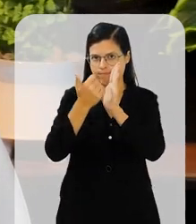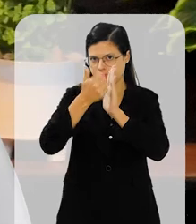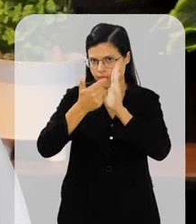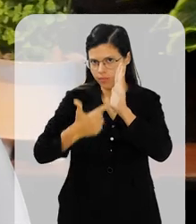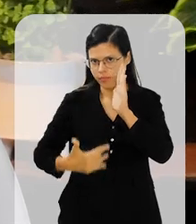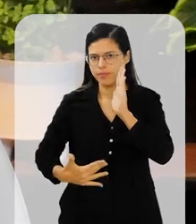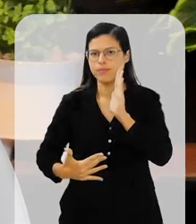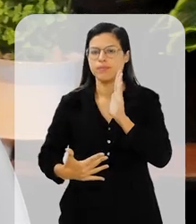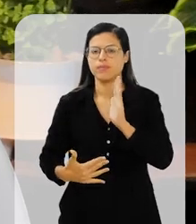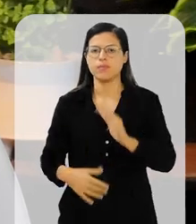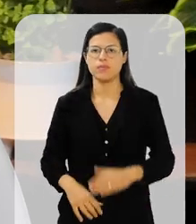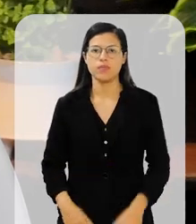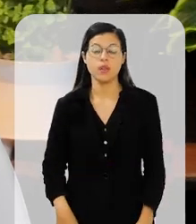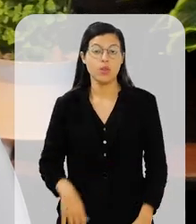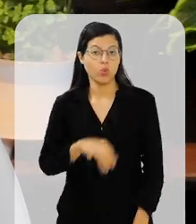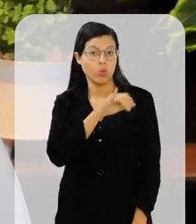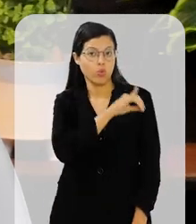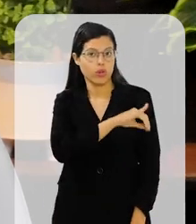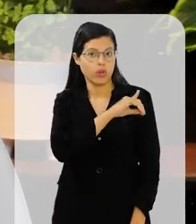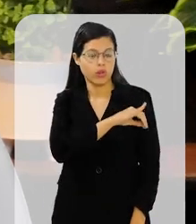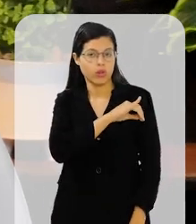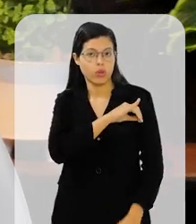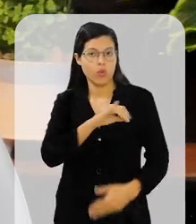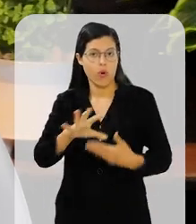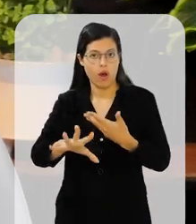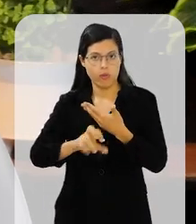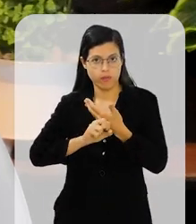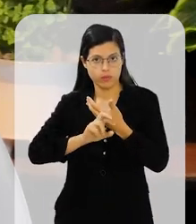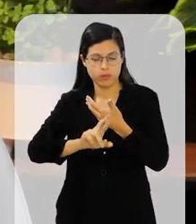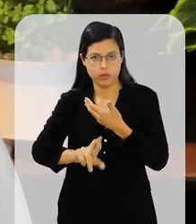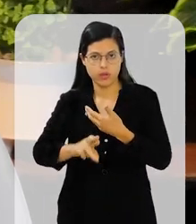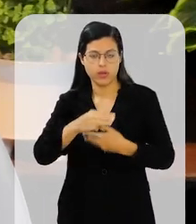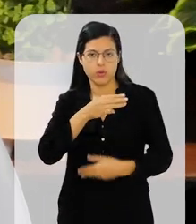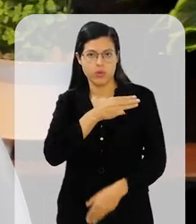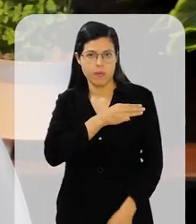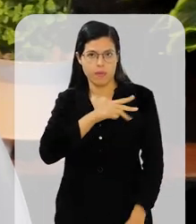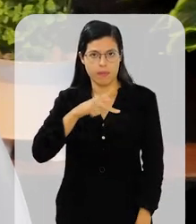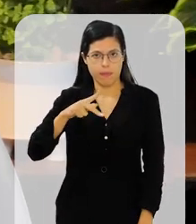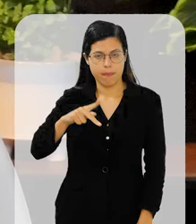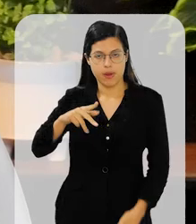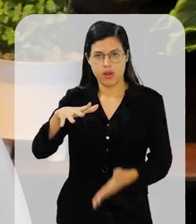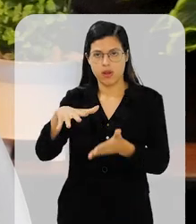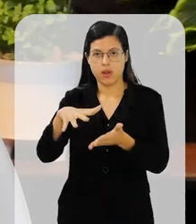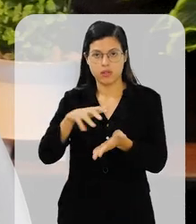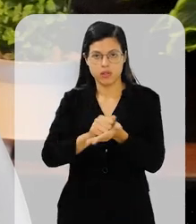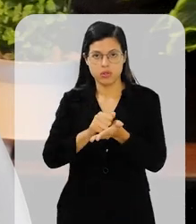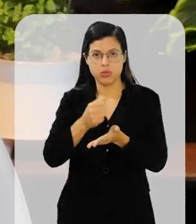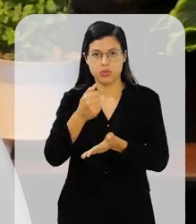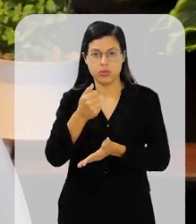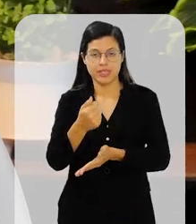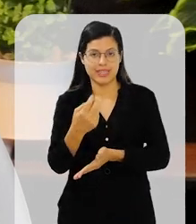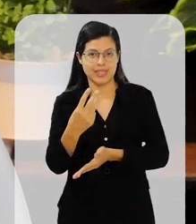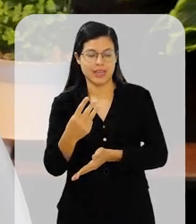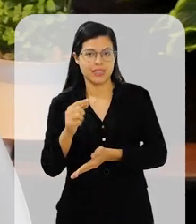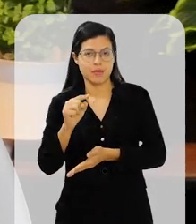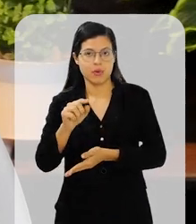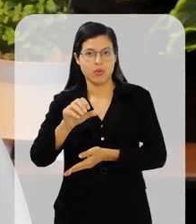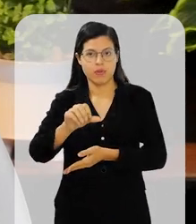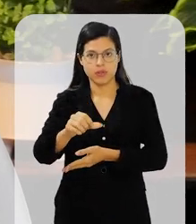triste estatística. No Rio de Janeiro, a ouvidoria do Ministério Público registrou